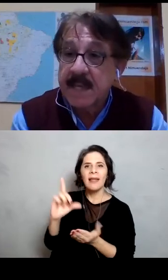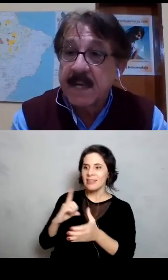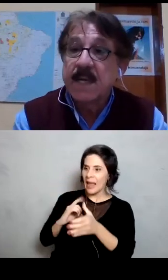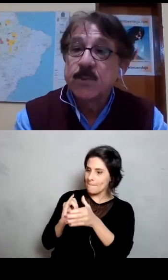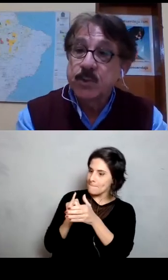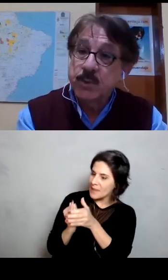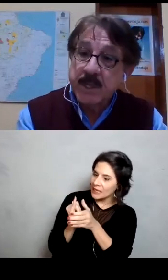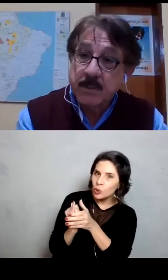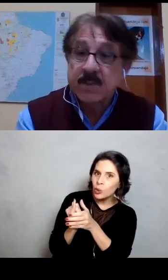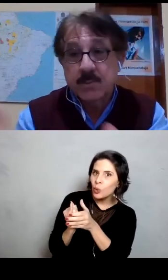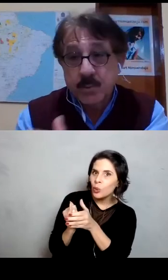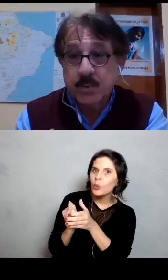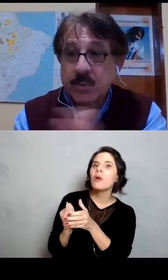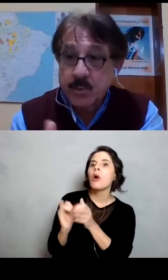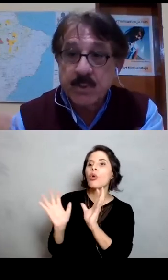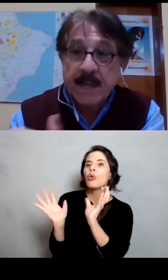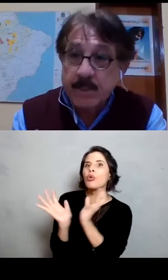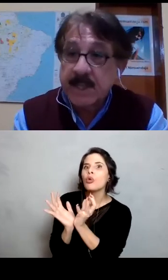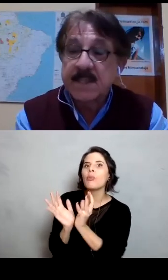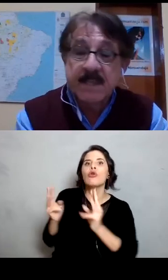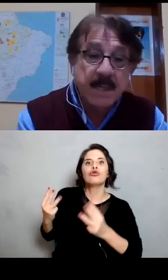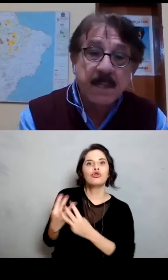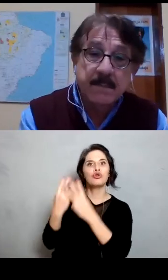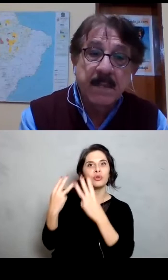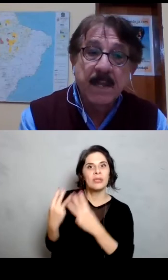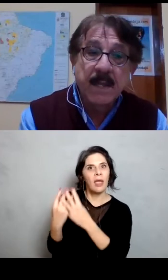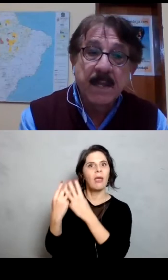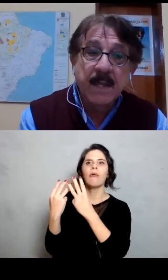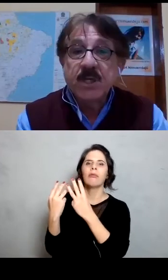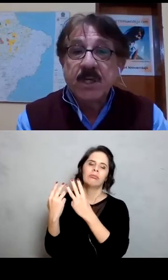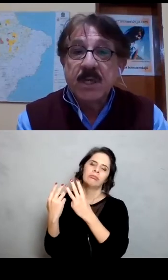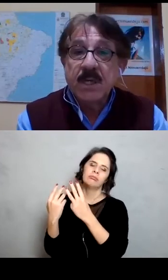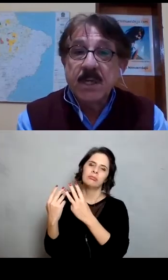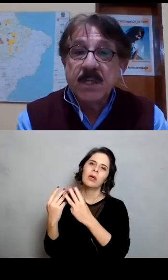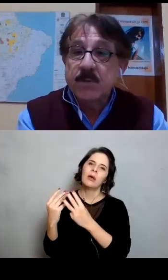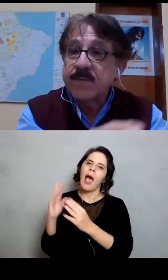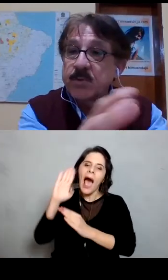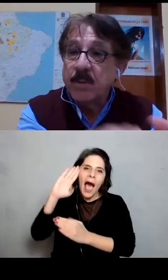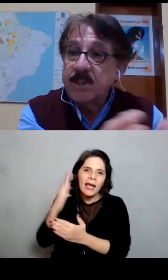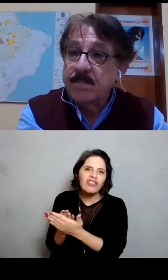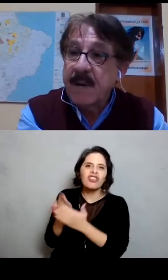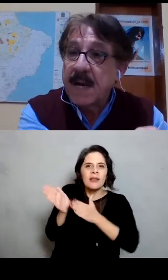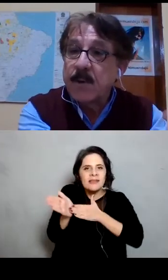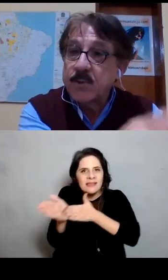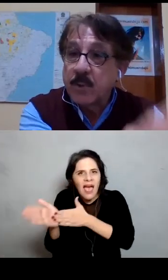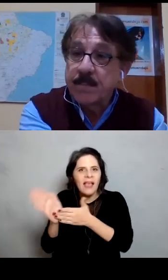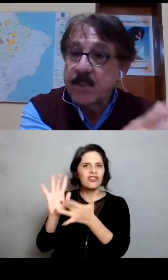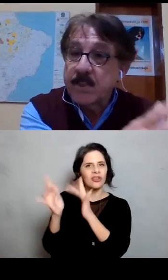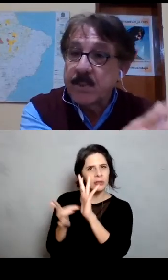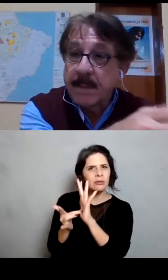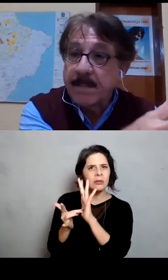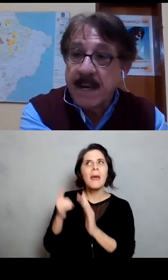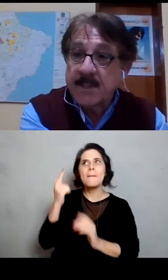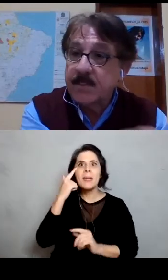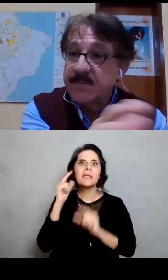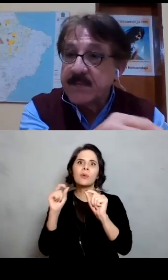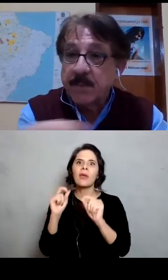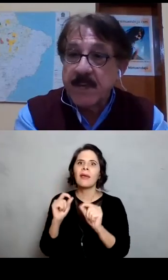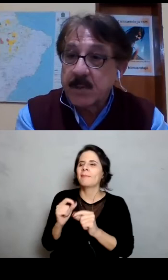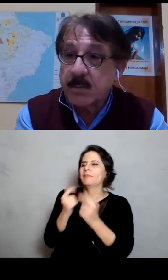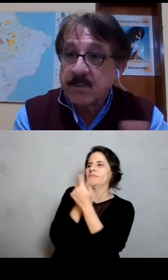fala no vídeo dele. Então, ele fala coisas certas, porque ele lê autores, mas fala barbaridades, porque não tem